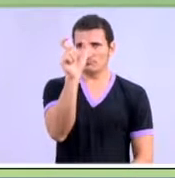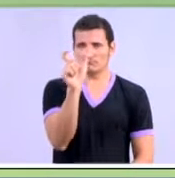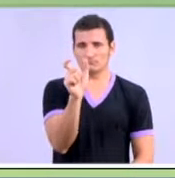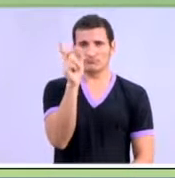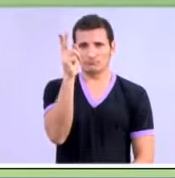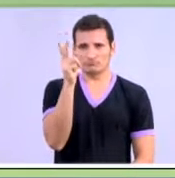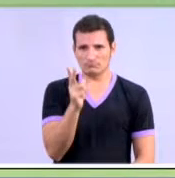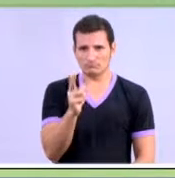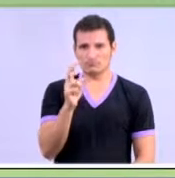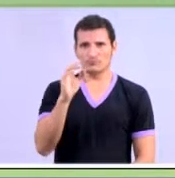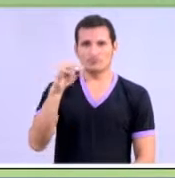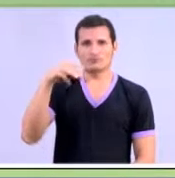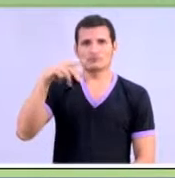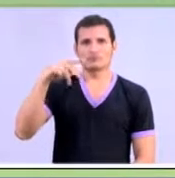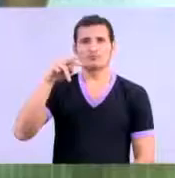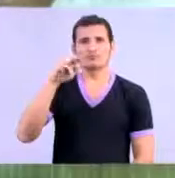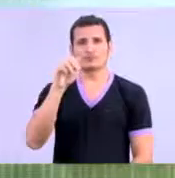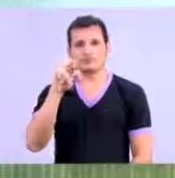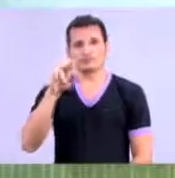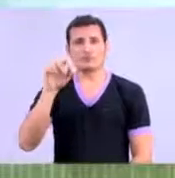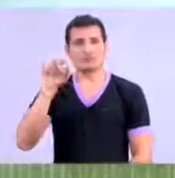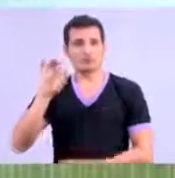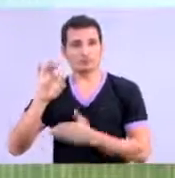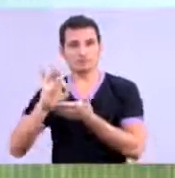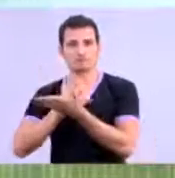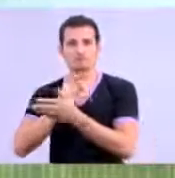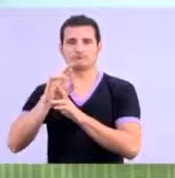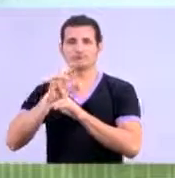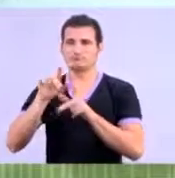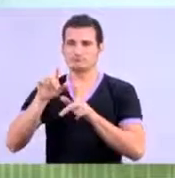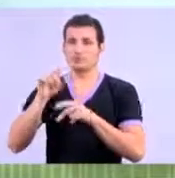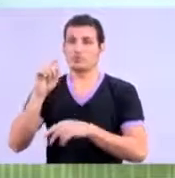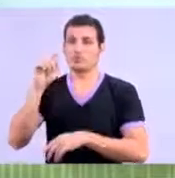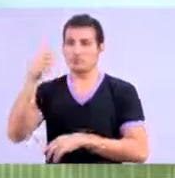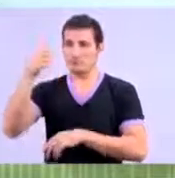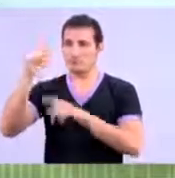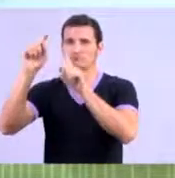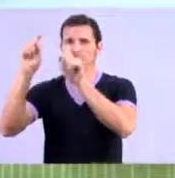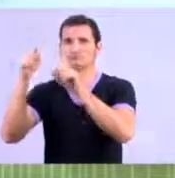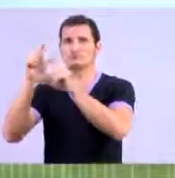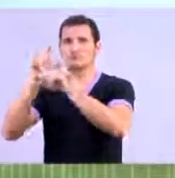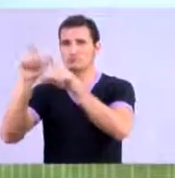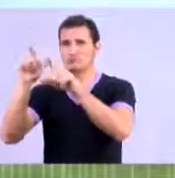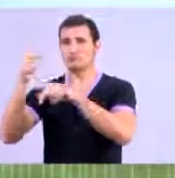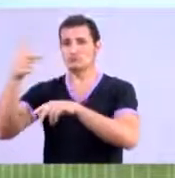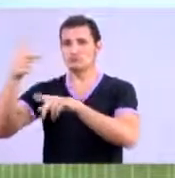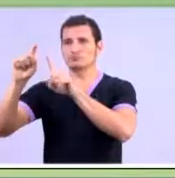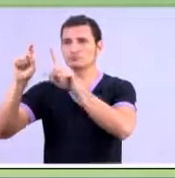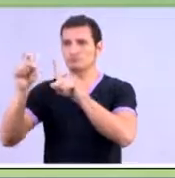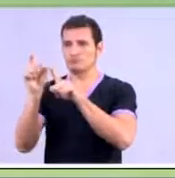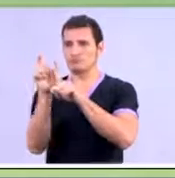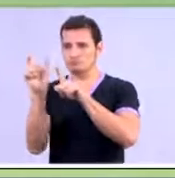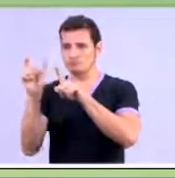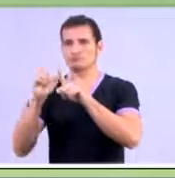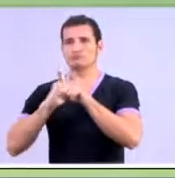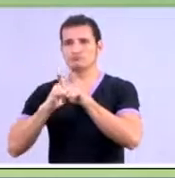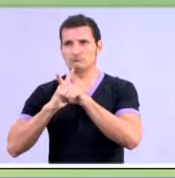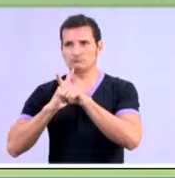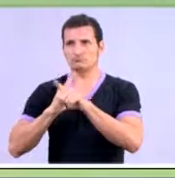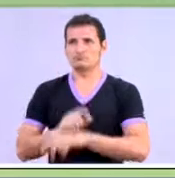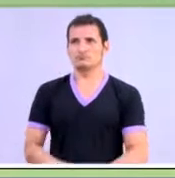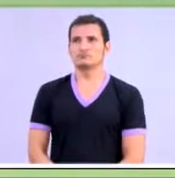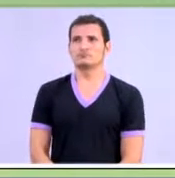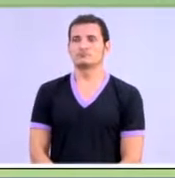nomes iguais, eles têm assinaturas diferentes. O primeiro não tem parâmetros, o segundo tem parâmetros. Vamos verificar o